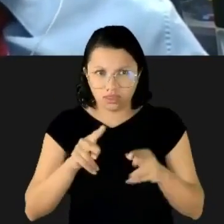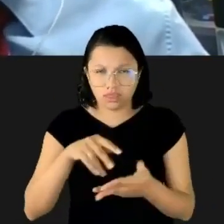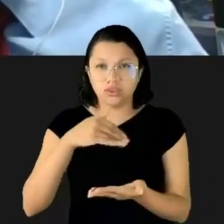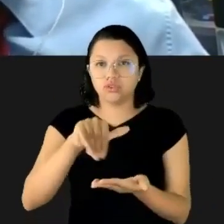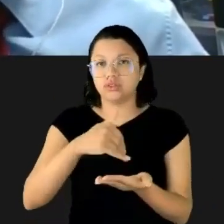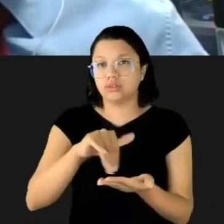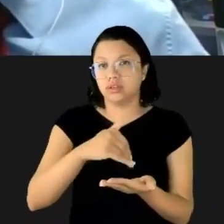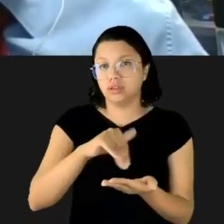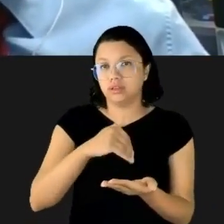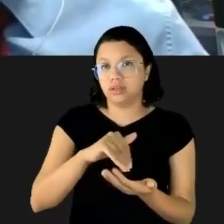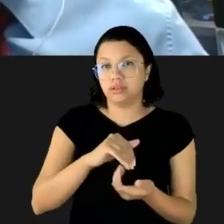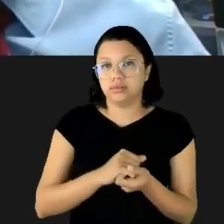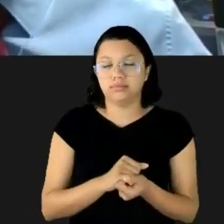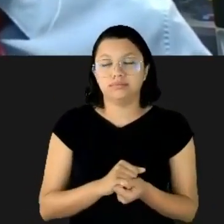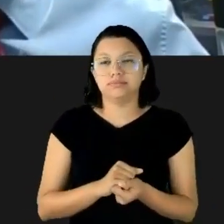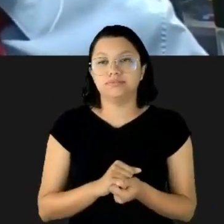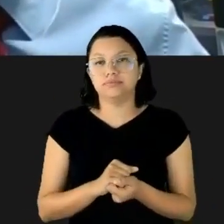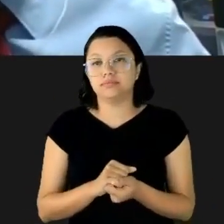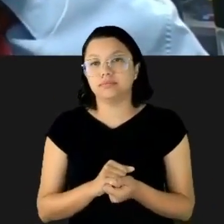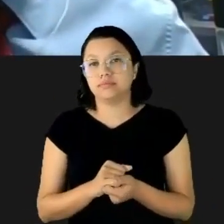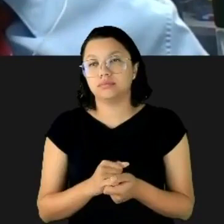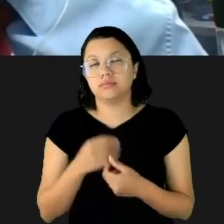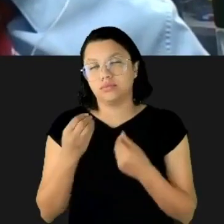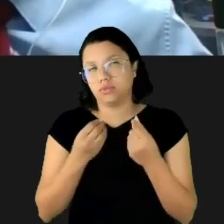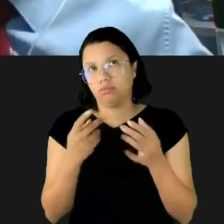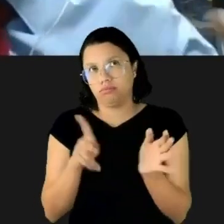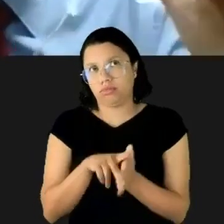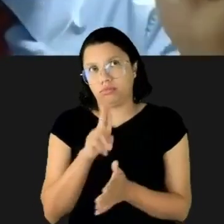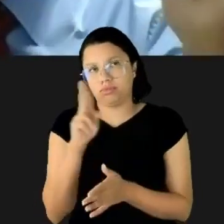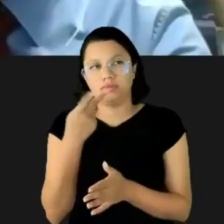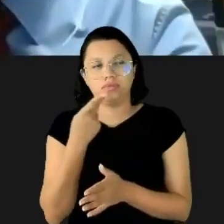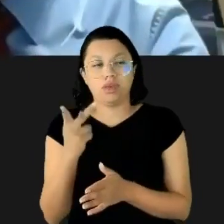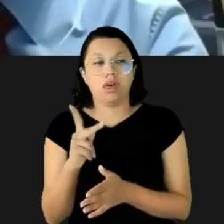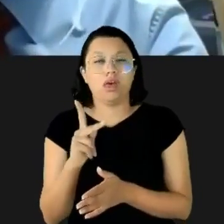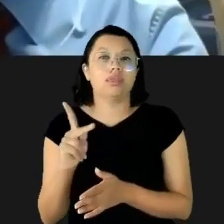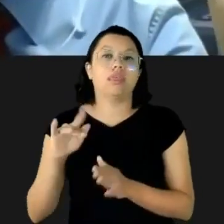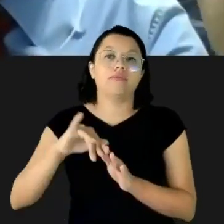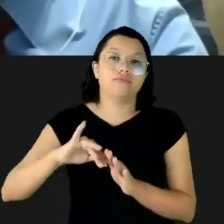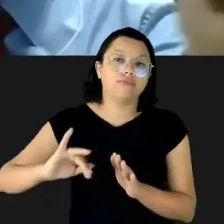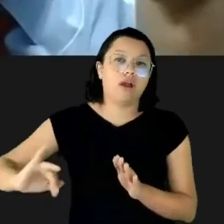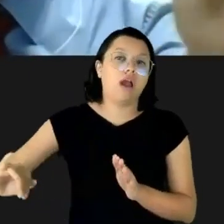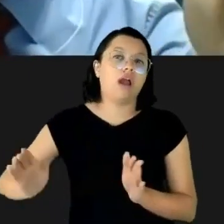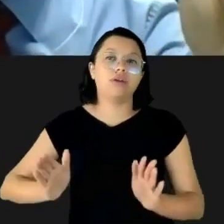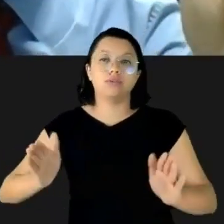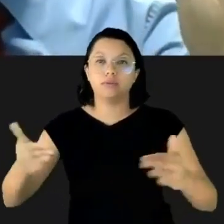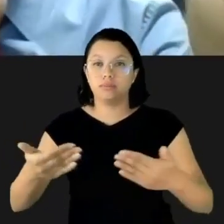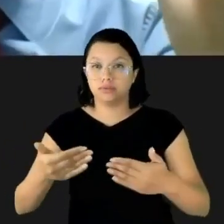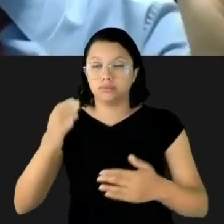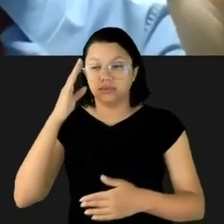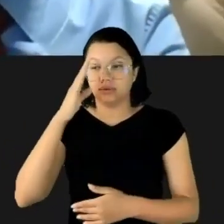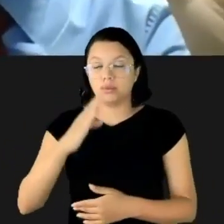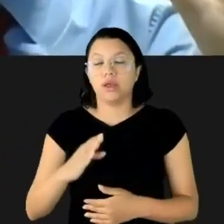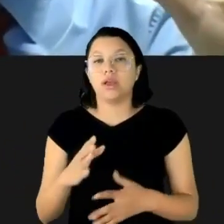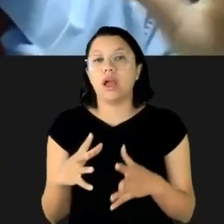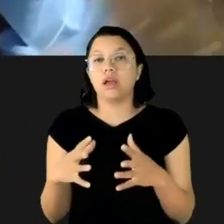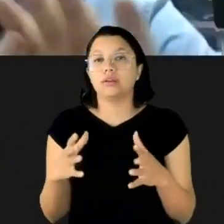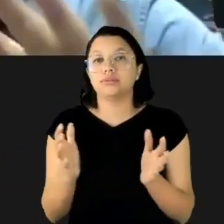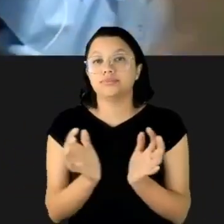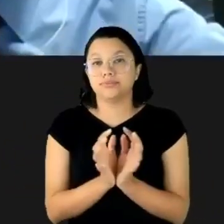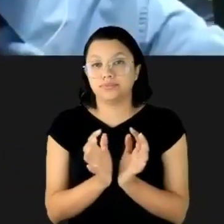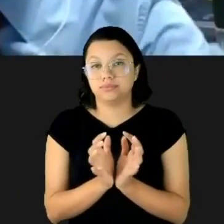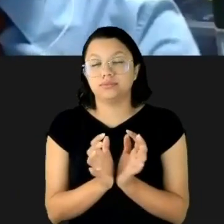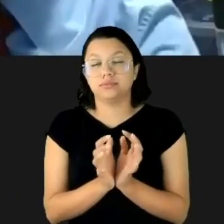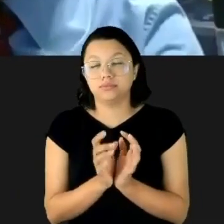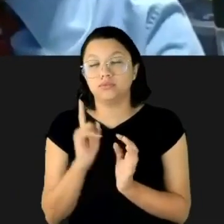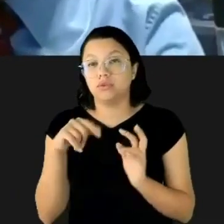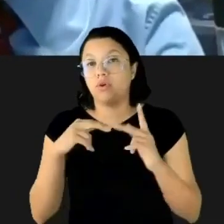de secretaria como o próprio nome diz ela está fora do gabinete e principalmente nas turmas e